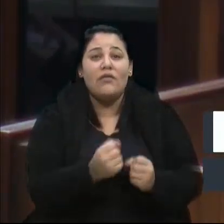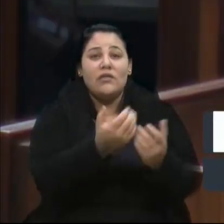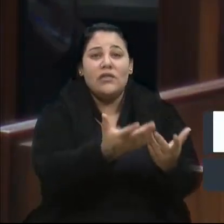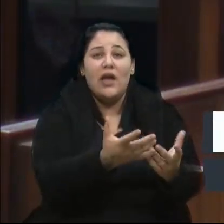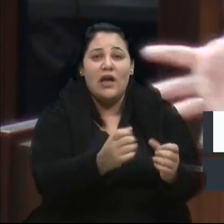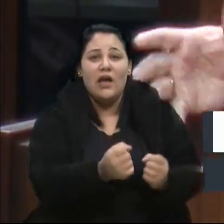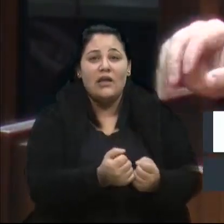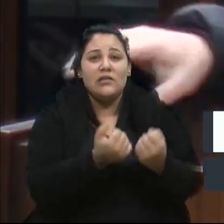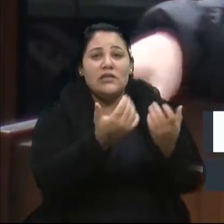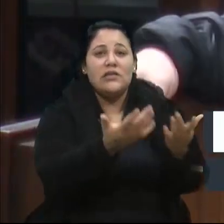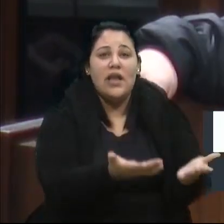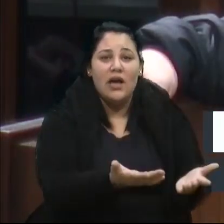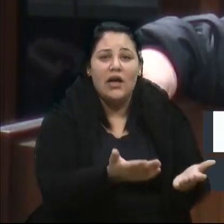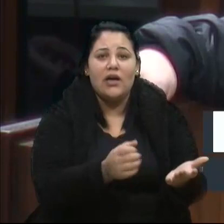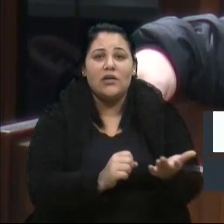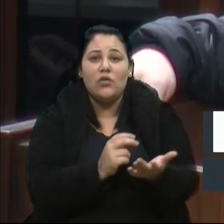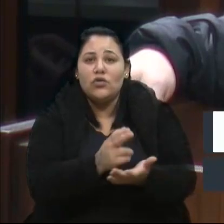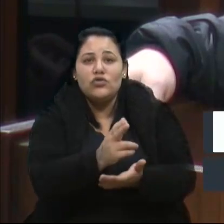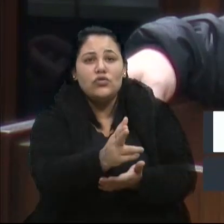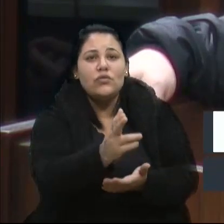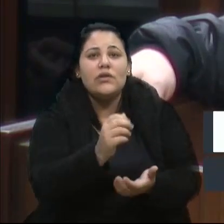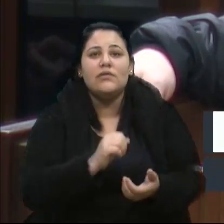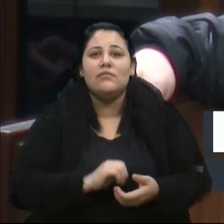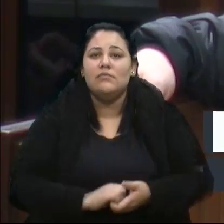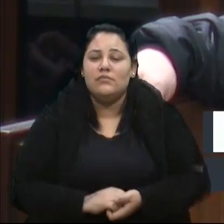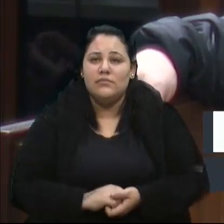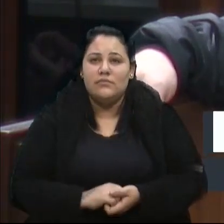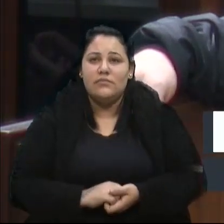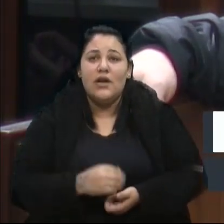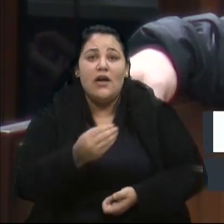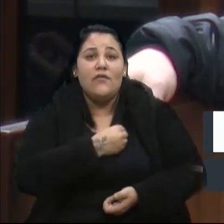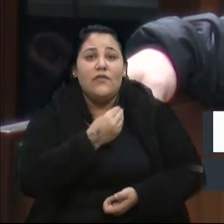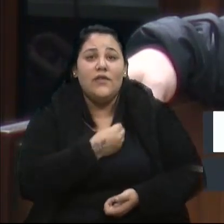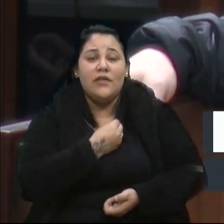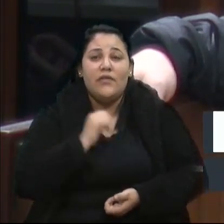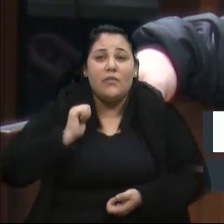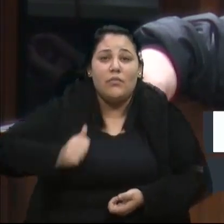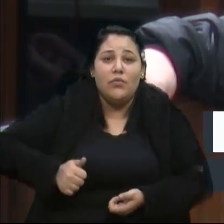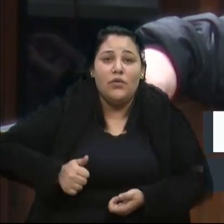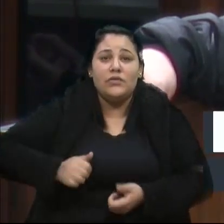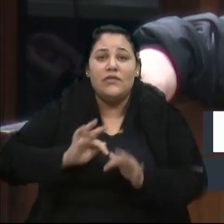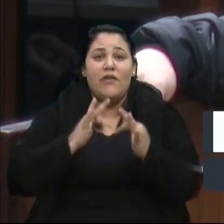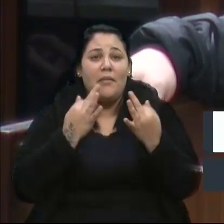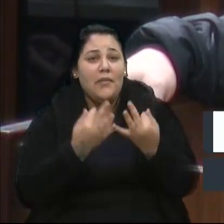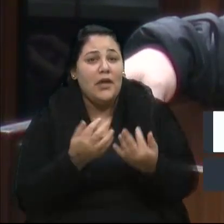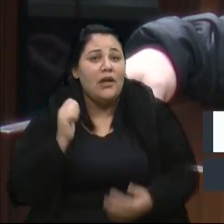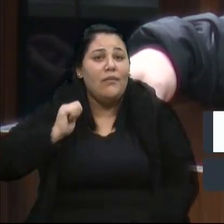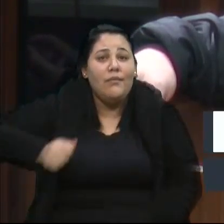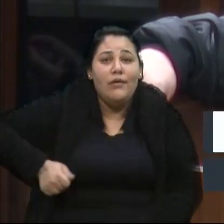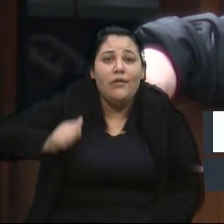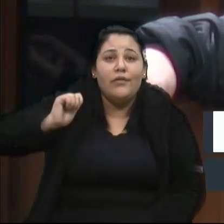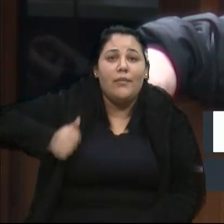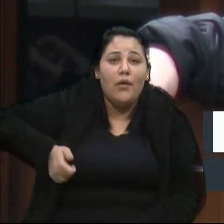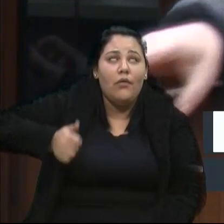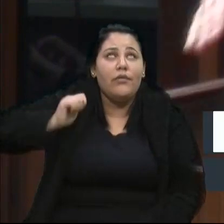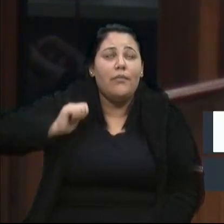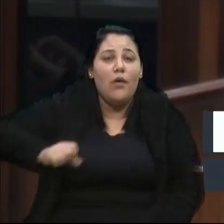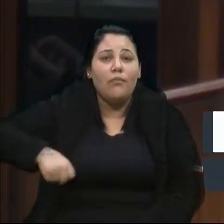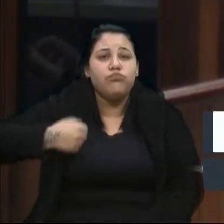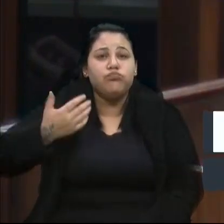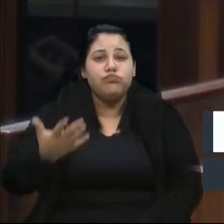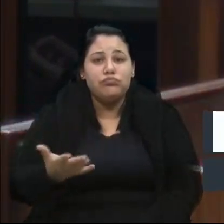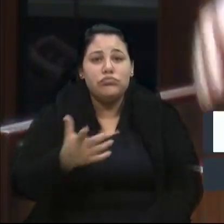mais. E assim vai indo. Vive de Bolsa Família, de Bolsa isso, de Bolsa aquilo.